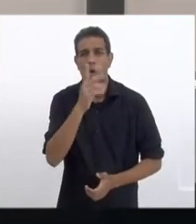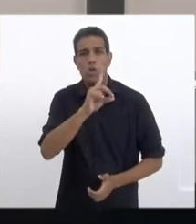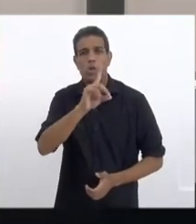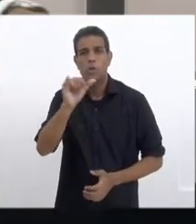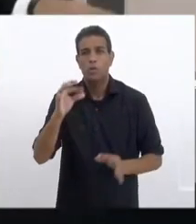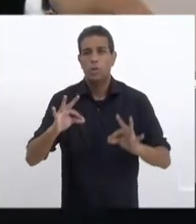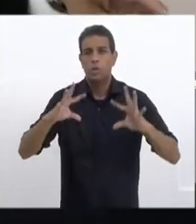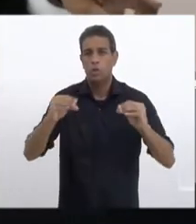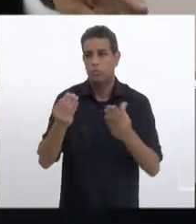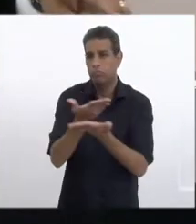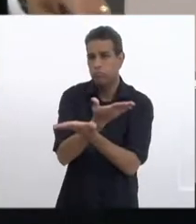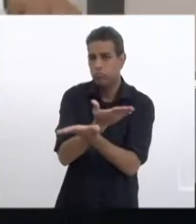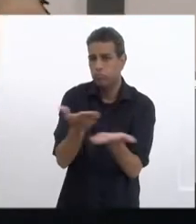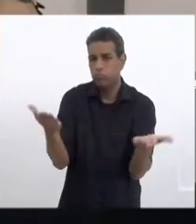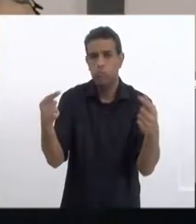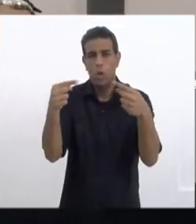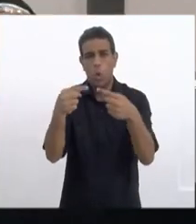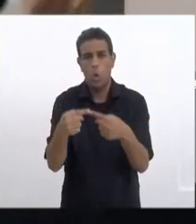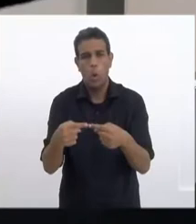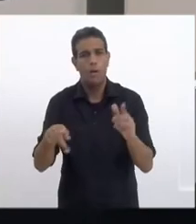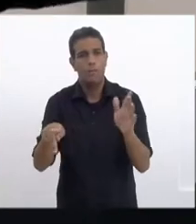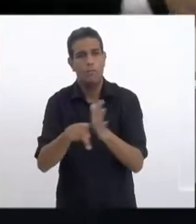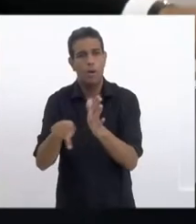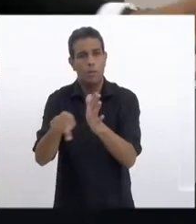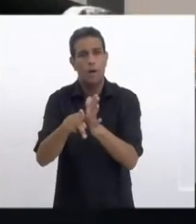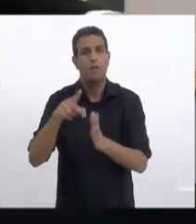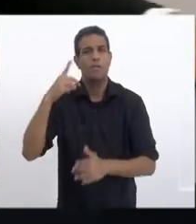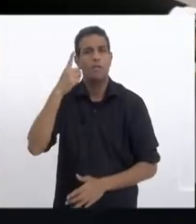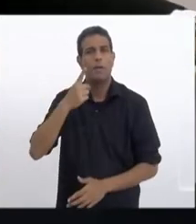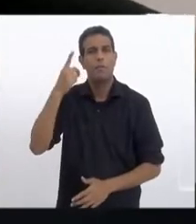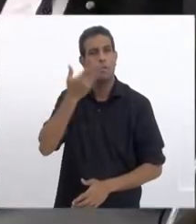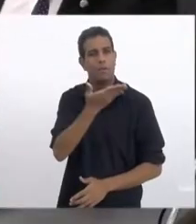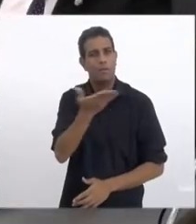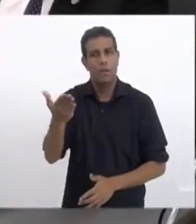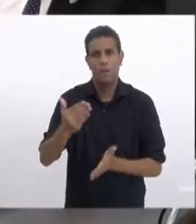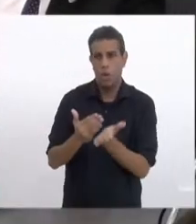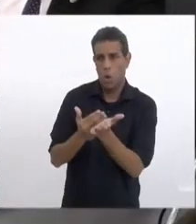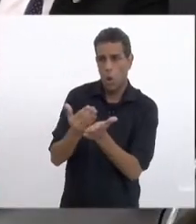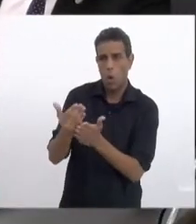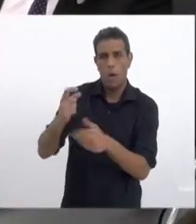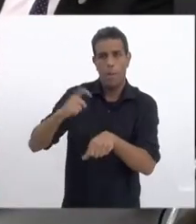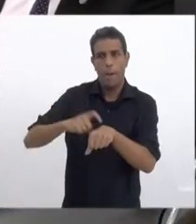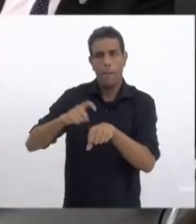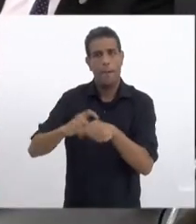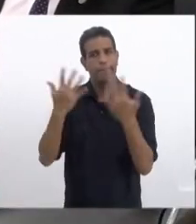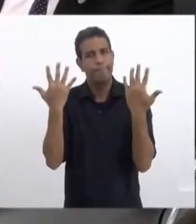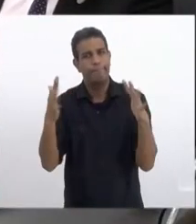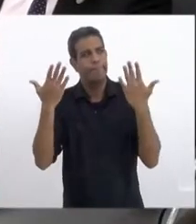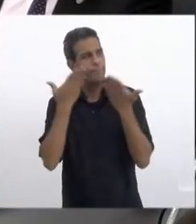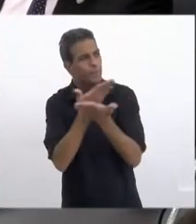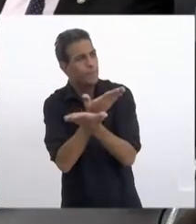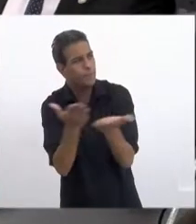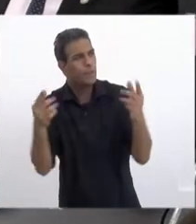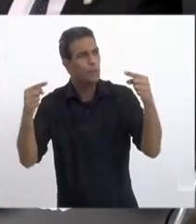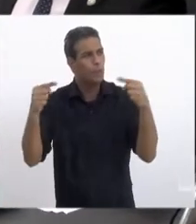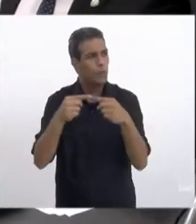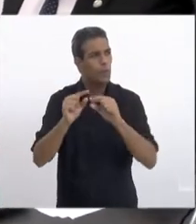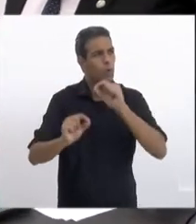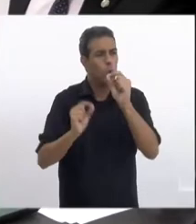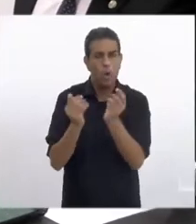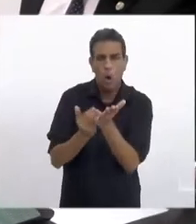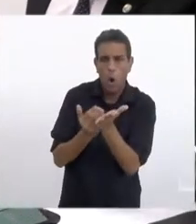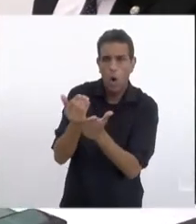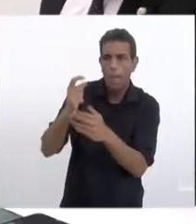Bom dia a todos, bom dia a todas, bom dia, deputado. Quero aqui iniciar parabenizando o deputado, não apenas pela